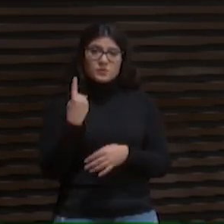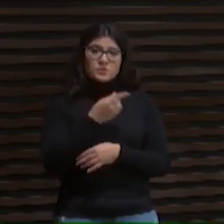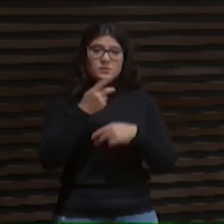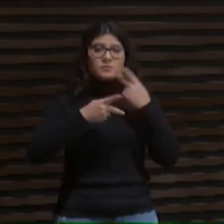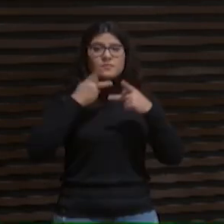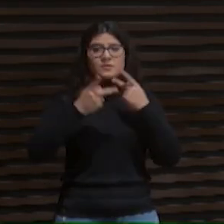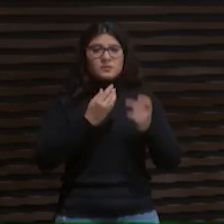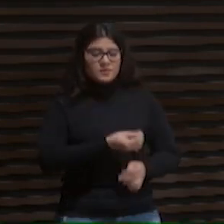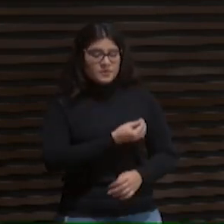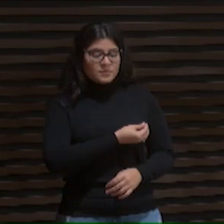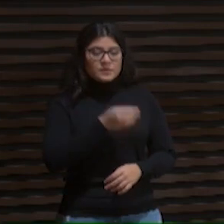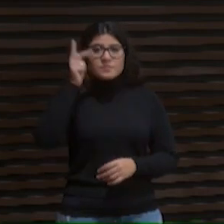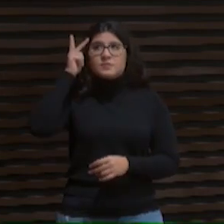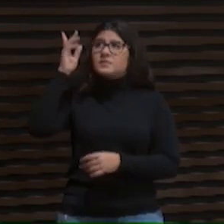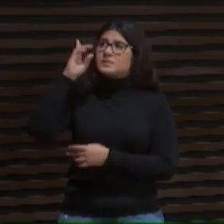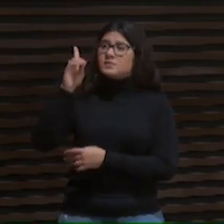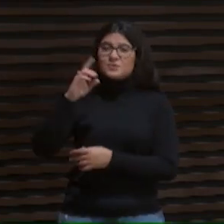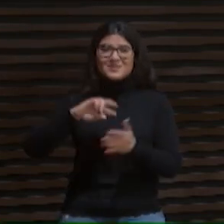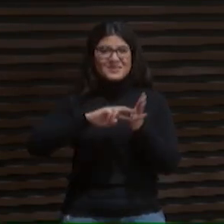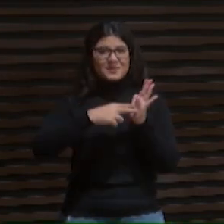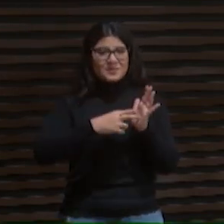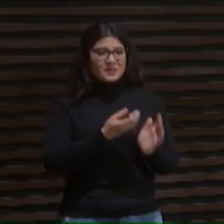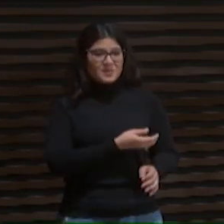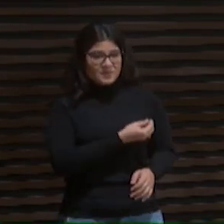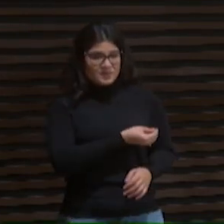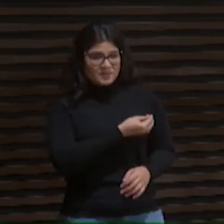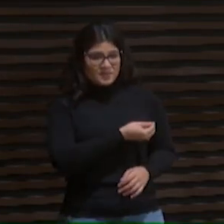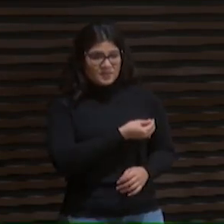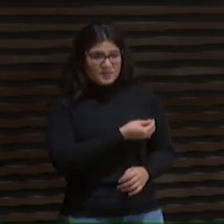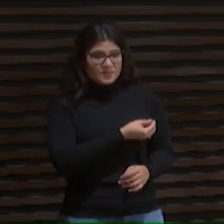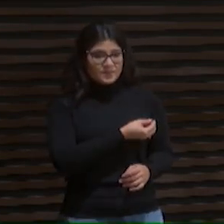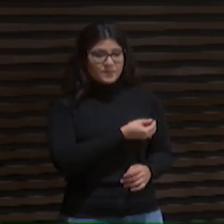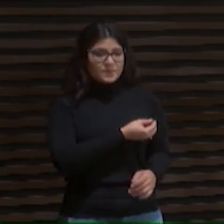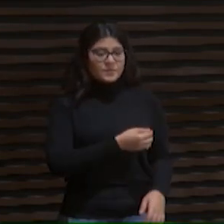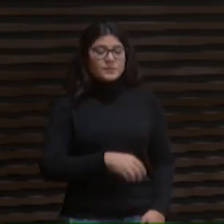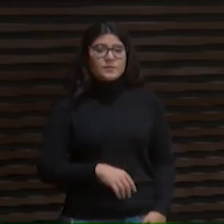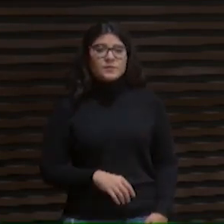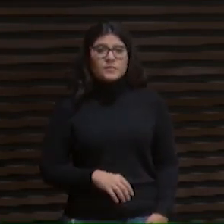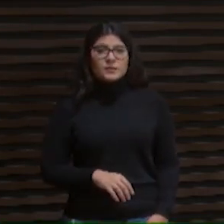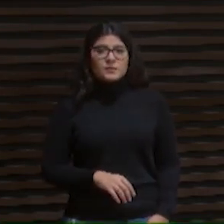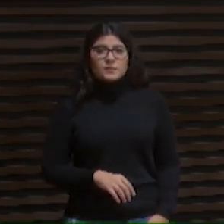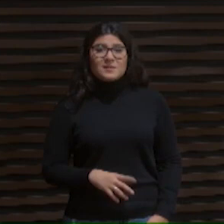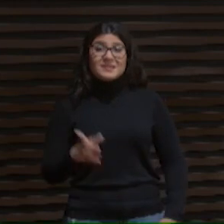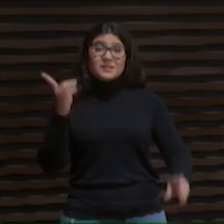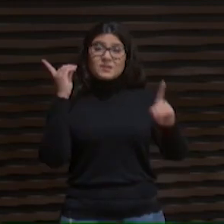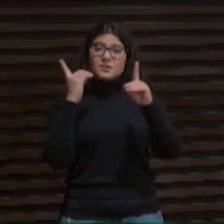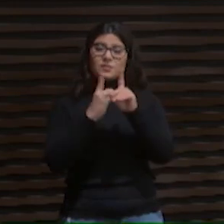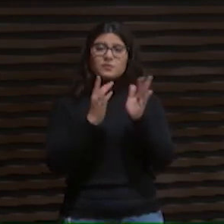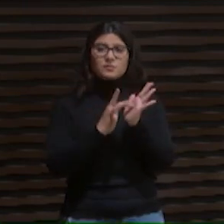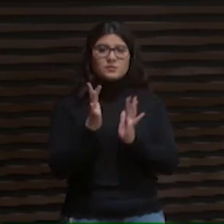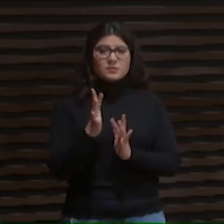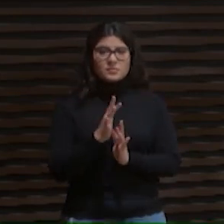viver para Deus. Isso significa, então, vida, viver. nós vamos falar de encontro com